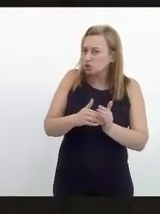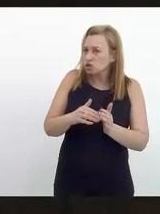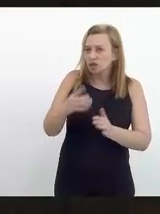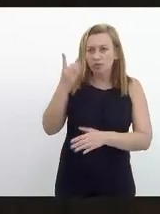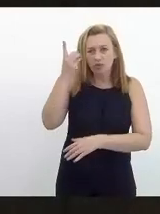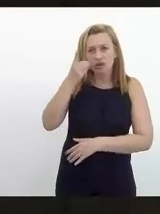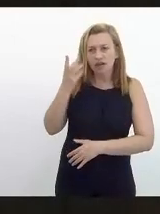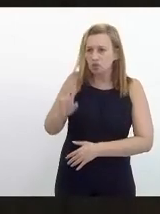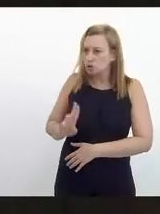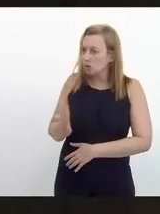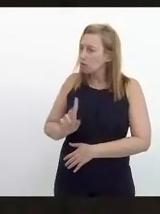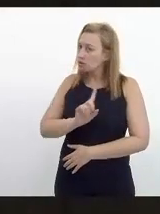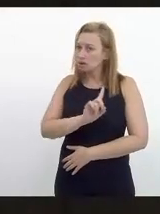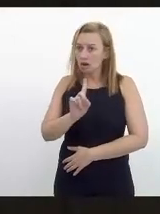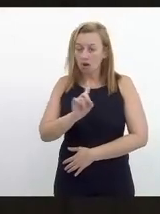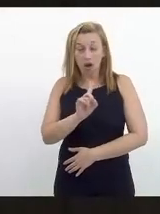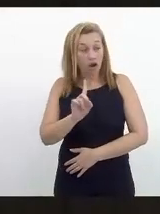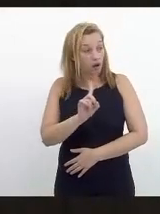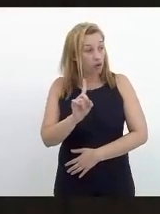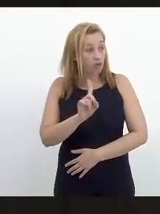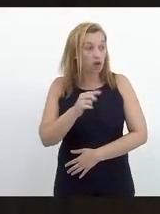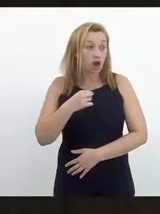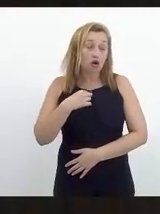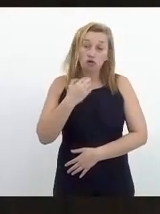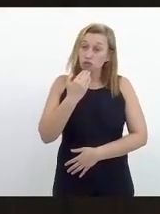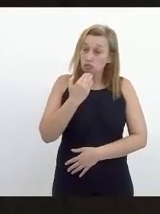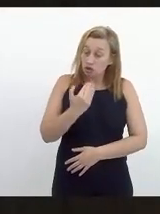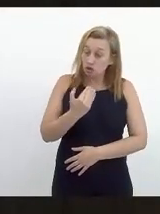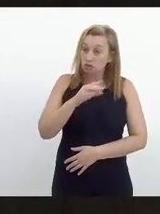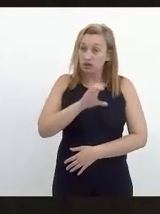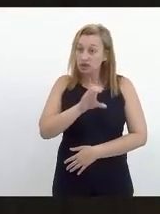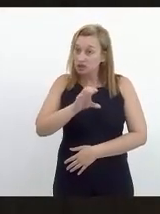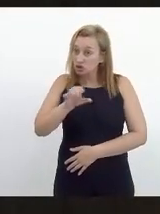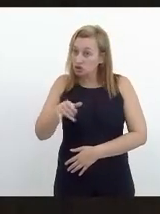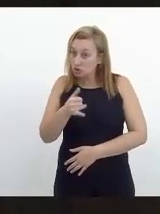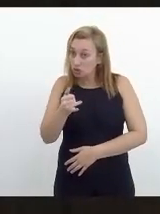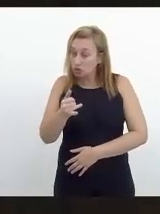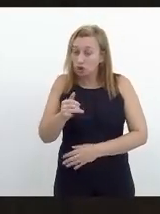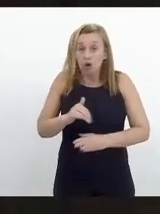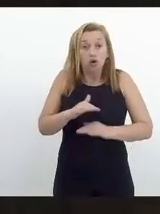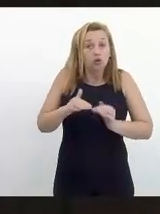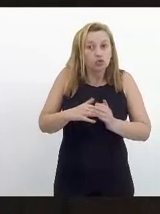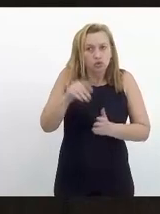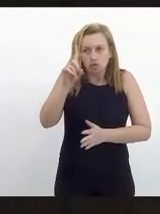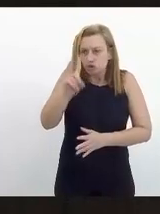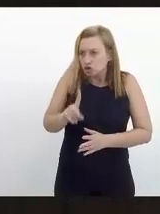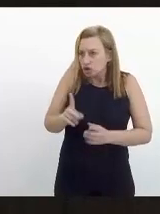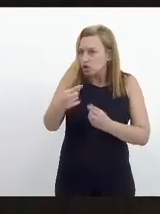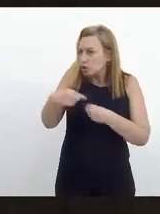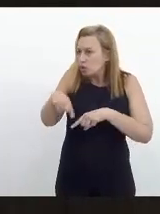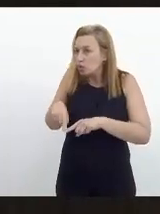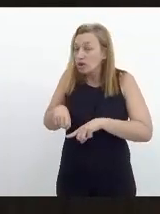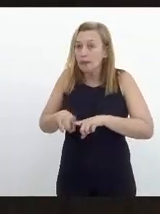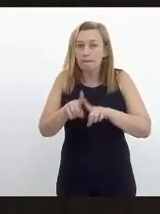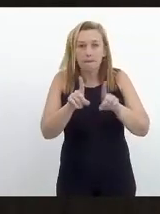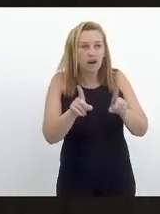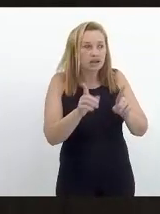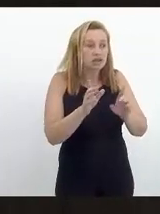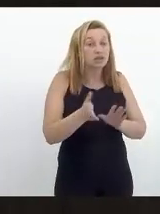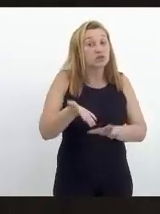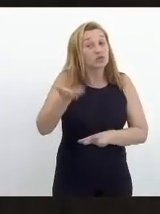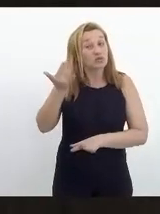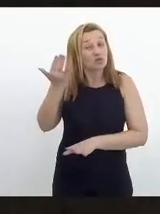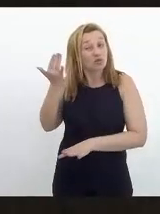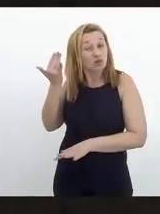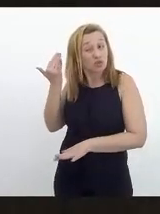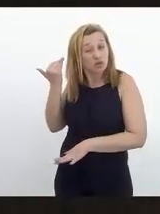uma inclinação, eu fiz um parecer na CCJ, que ele tem todo o direito de divergir. Agora, no caso